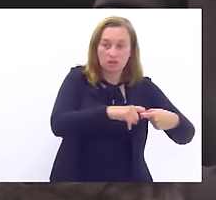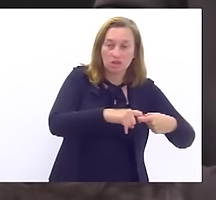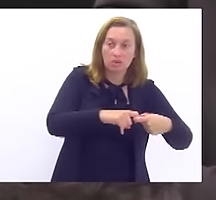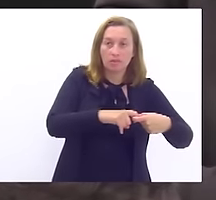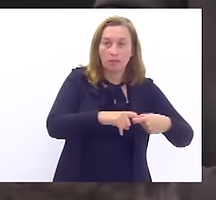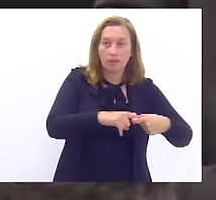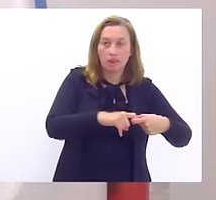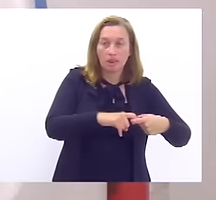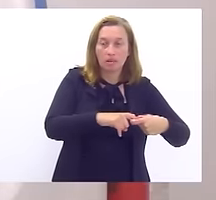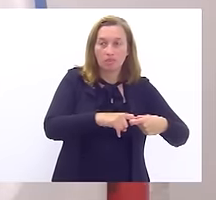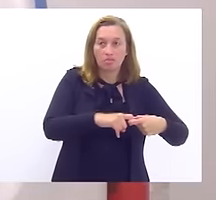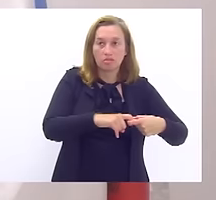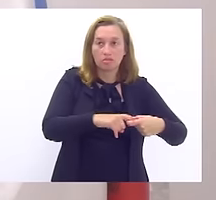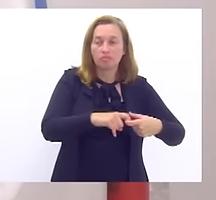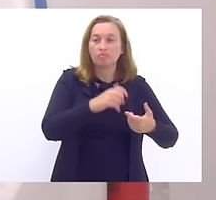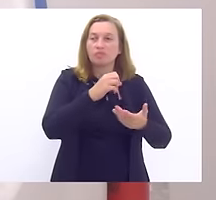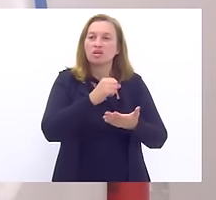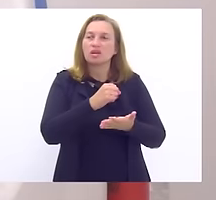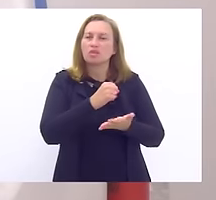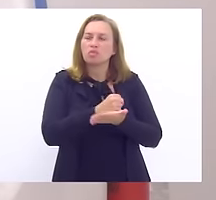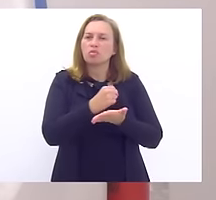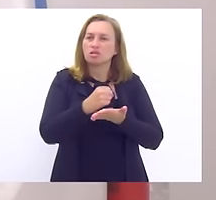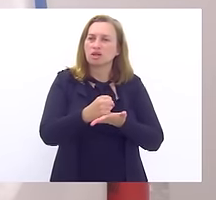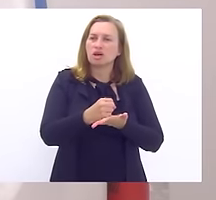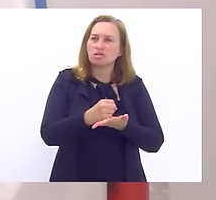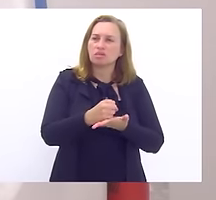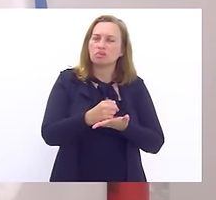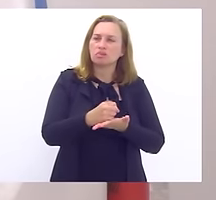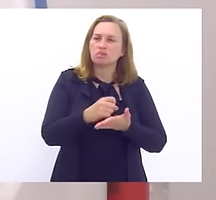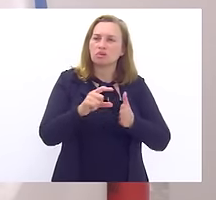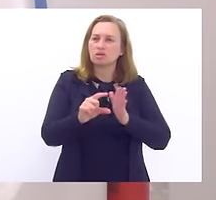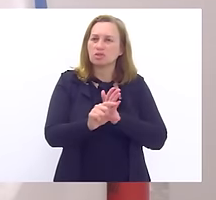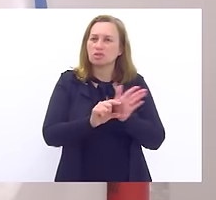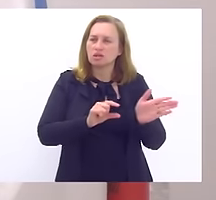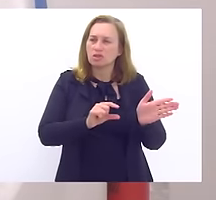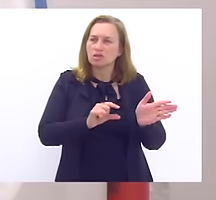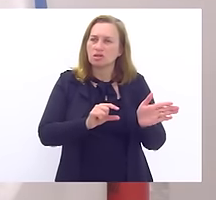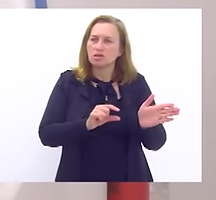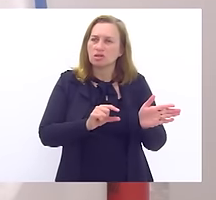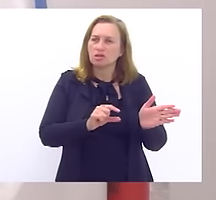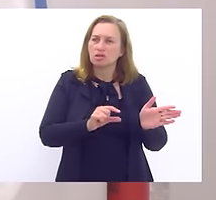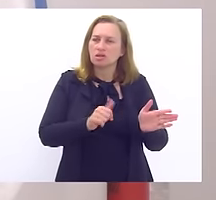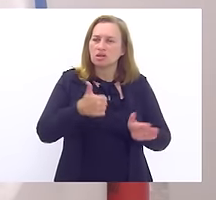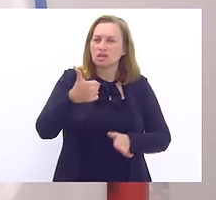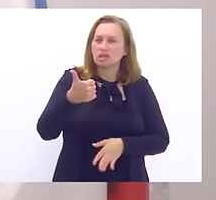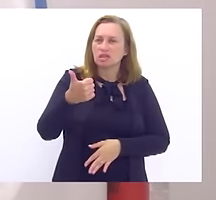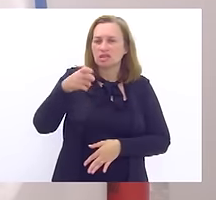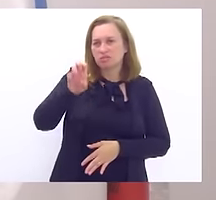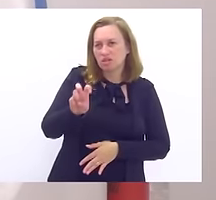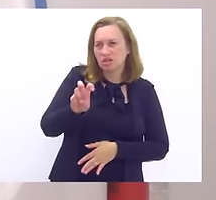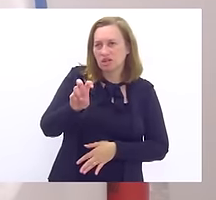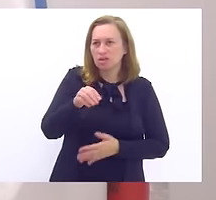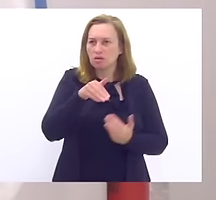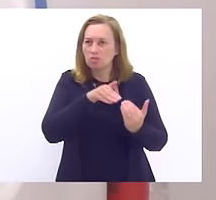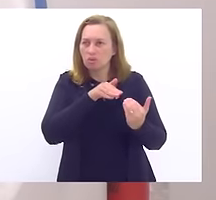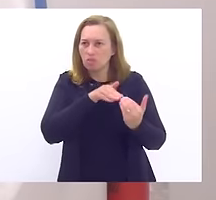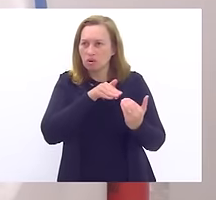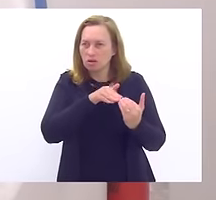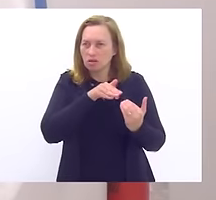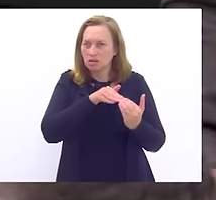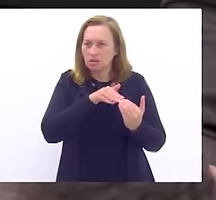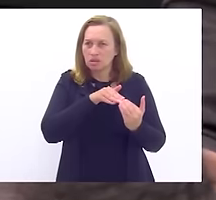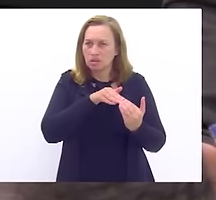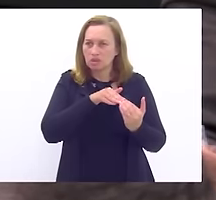aí eu perguntei a cláusula contratual aí a senhora falou que está Justamente na cláusula décima quinta concorda isso